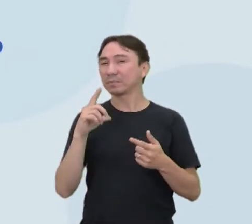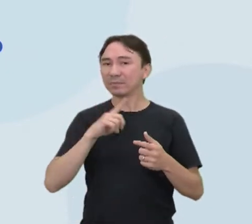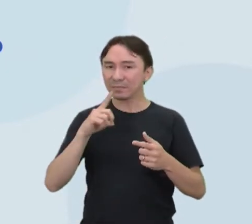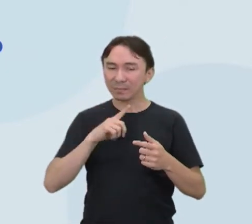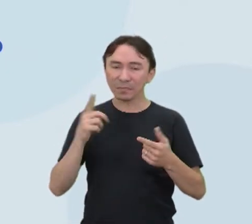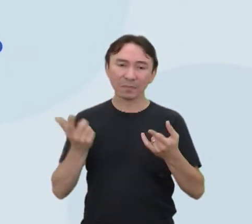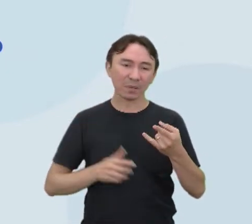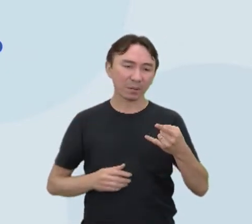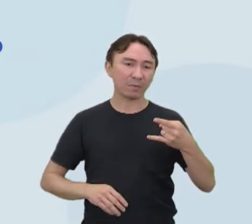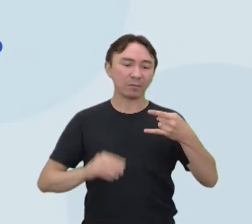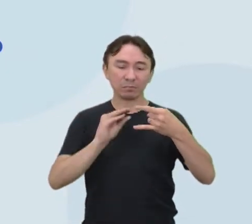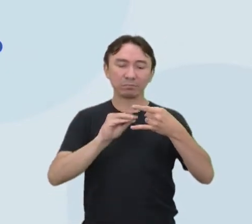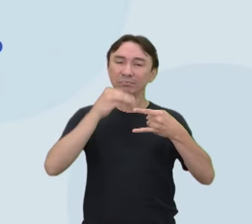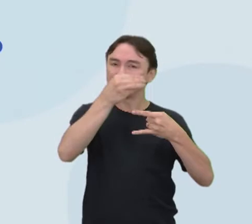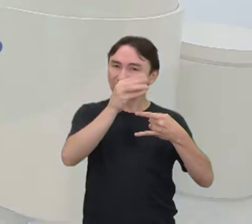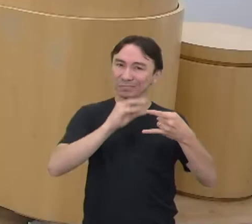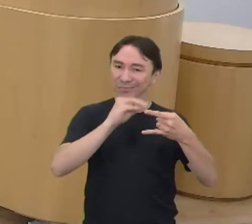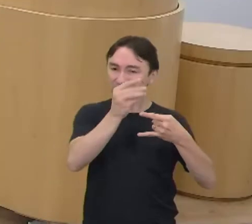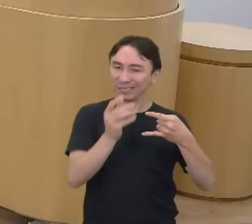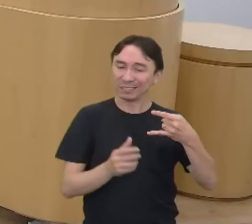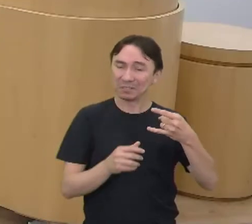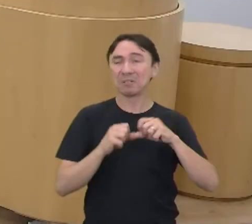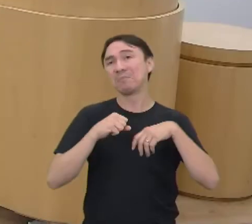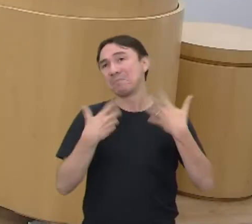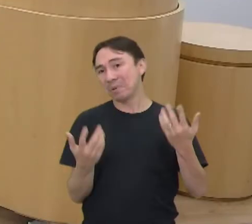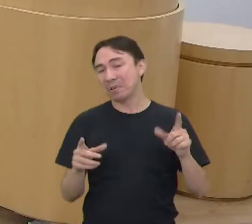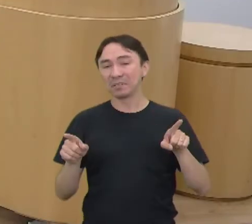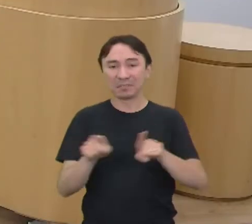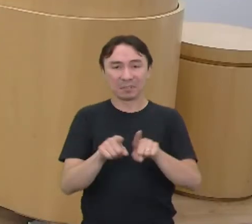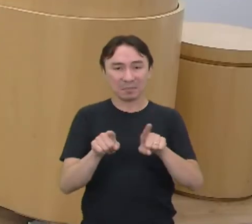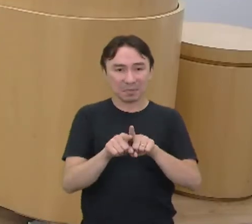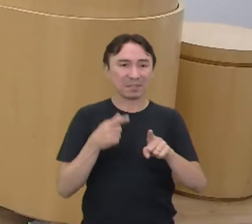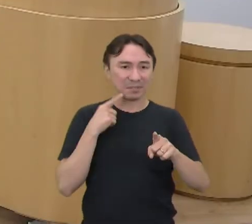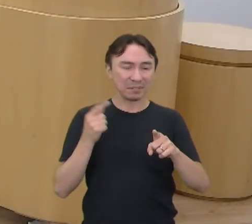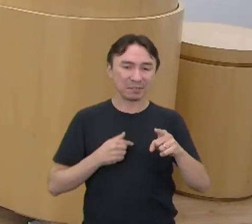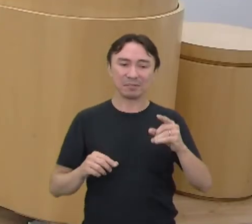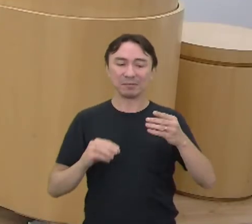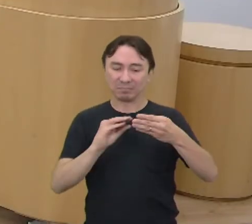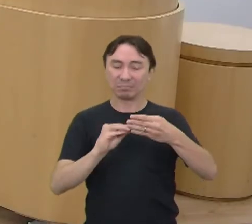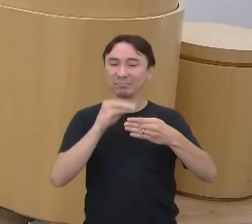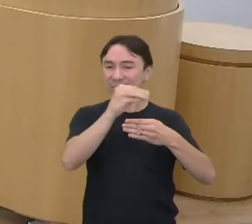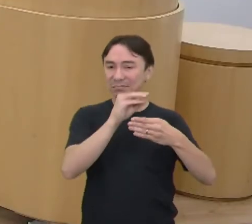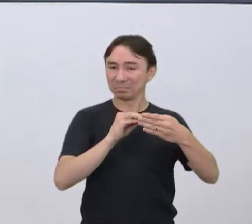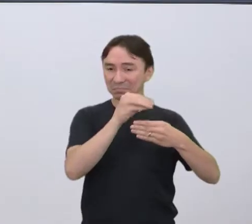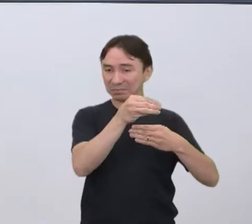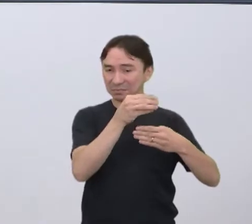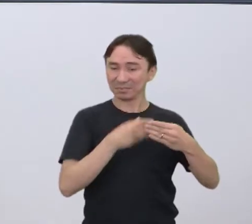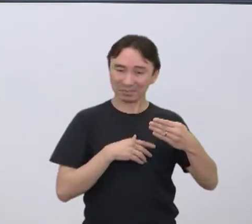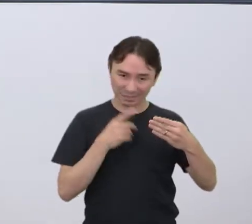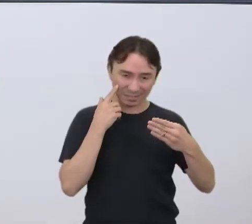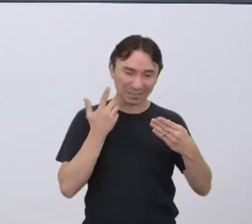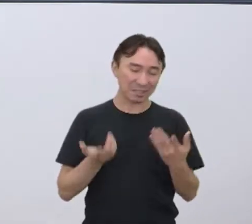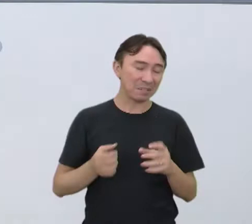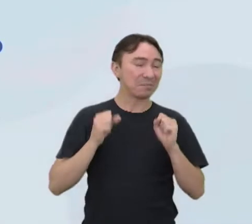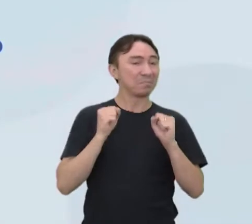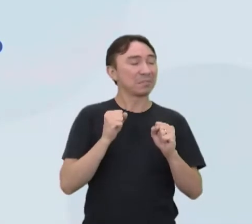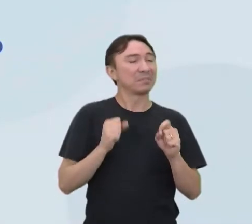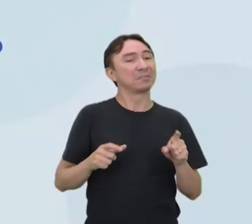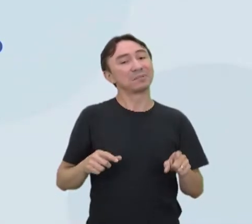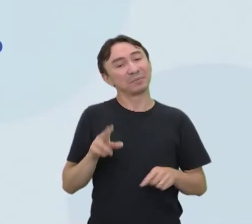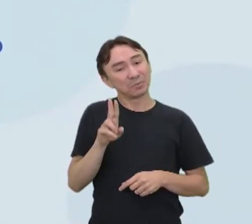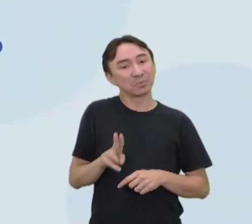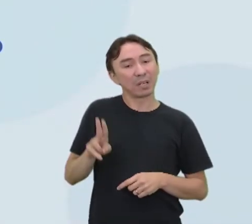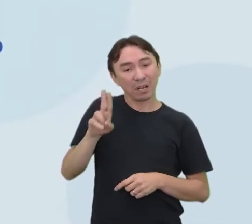têm direito a esse e-mail por ser da rede pública, eles conseguem facilmente acessar, né, Osmar? Conseguem sim, tá? E Tá aí bom. o que a gente precisa, Roberta? Tá? A gente precisa